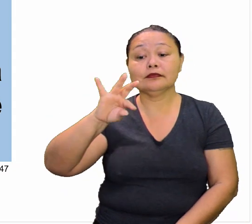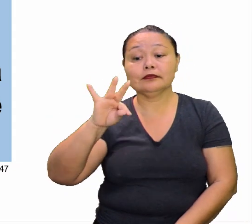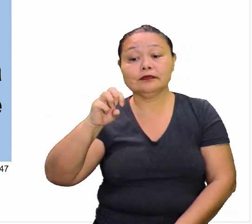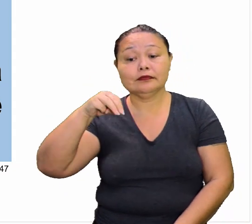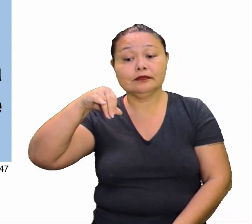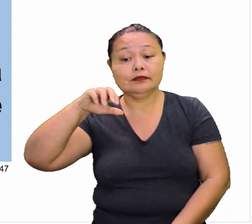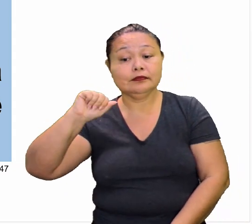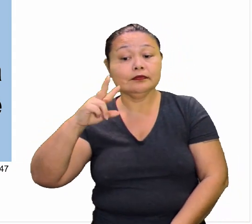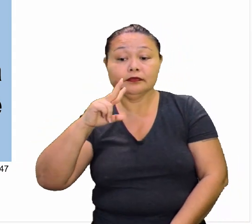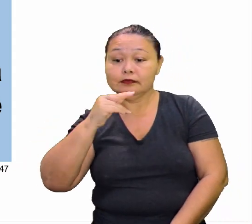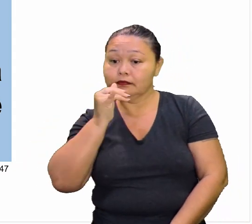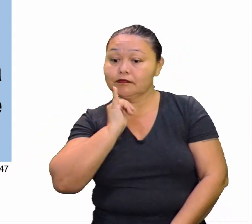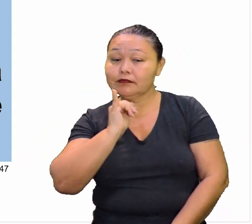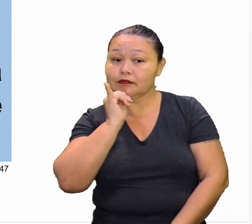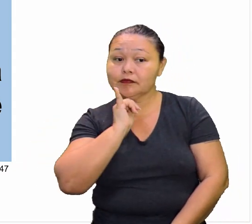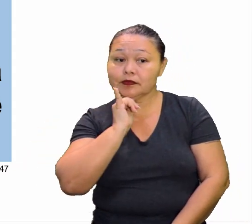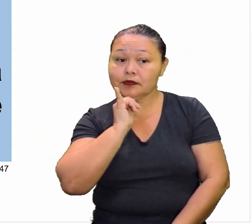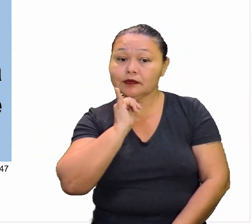exemplo.